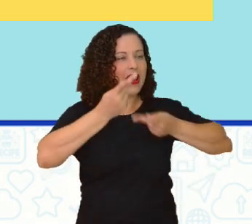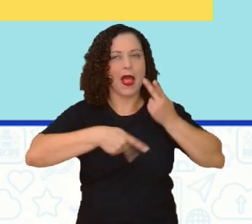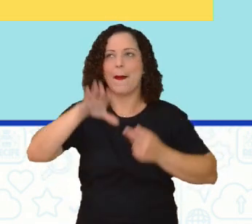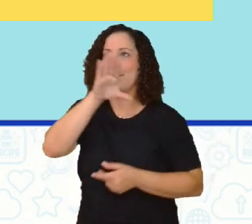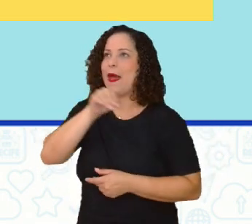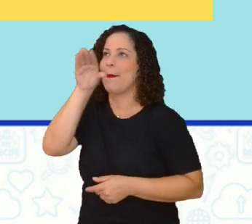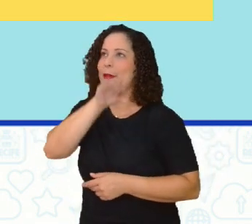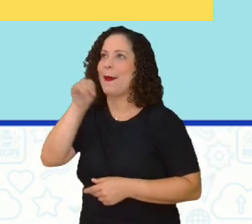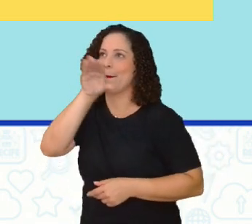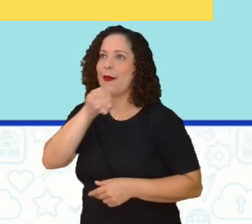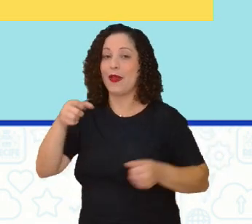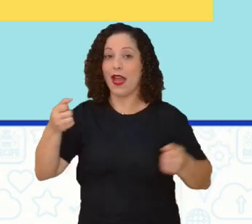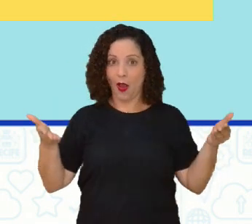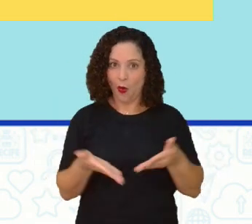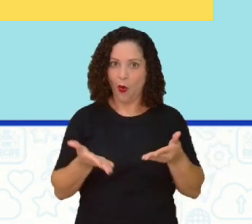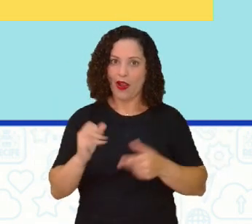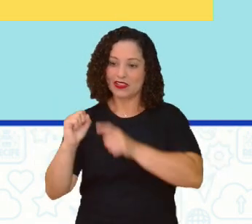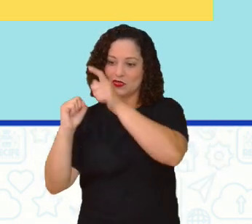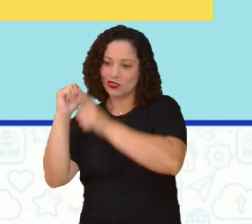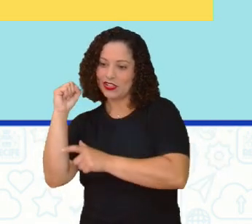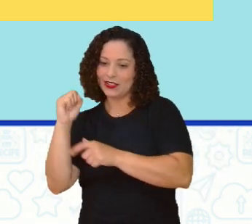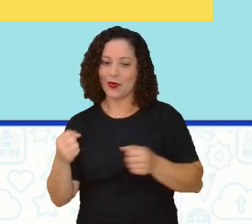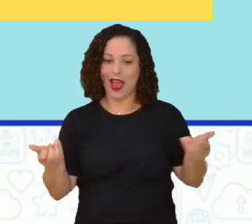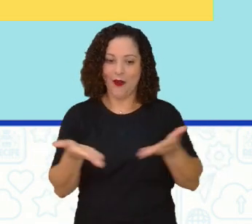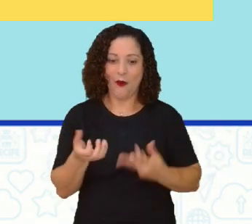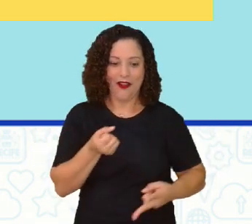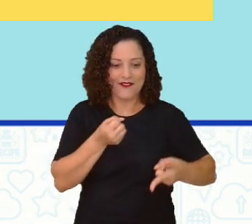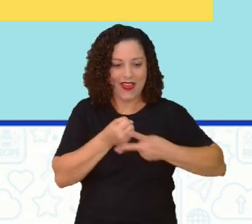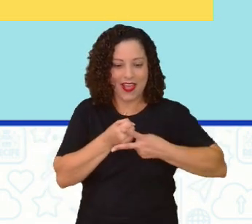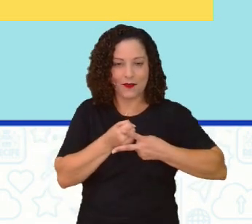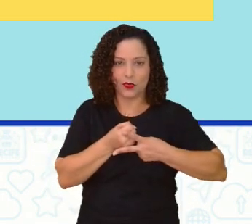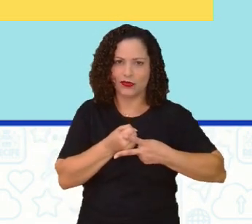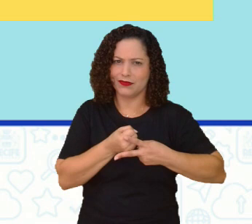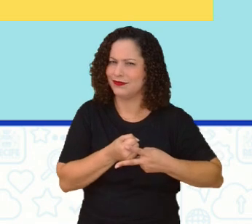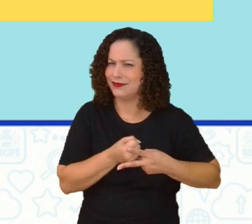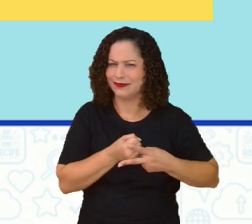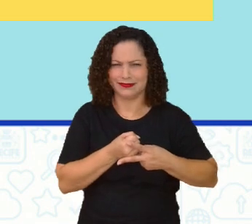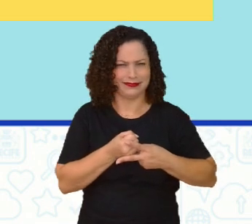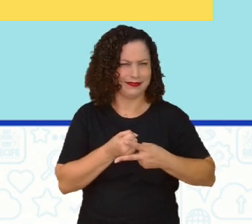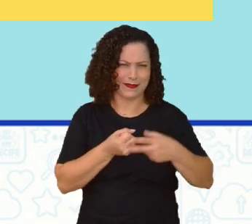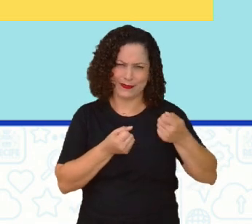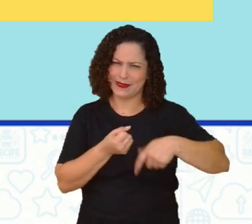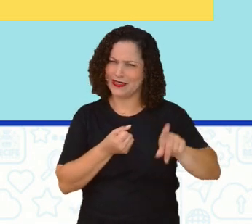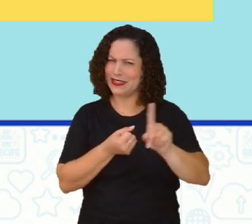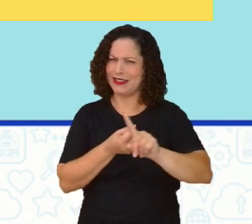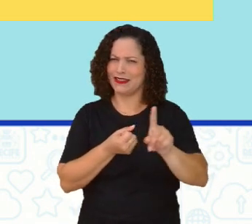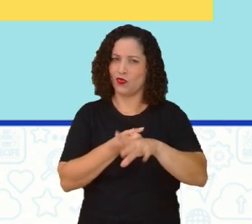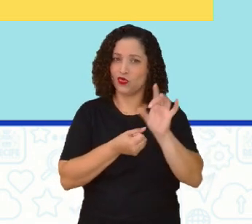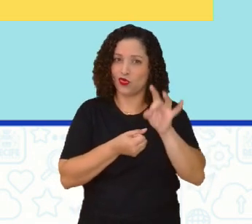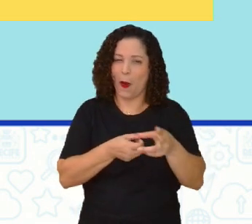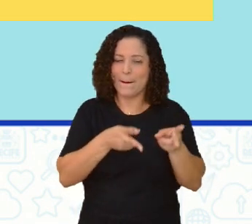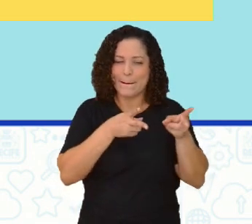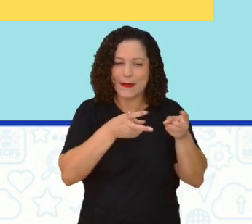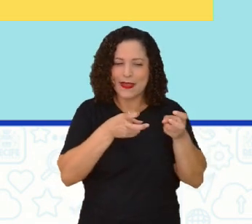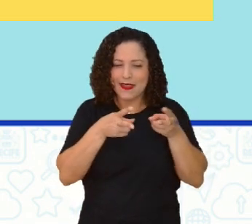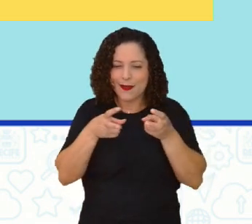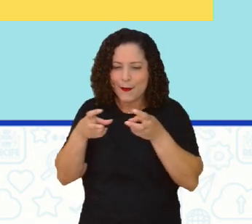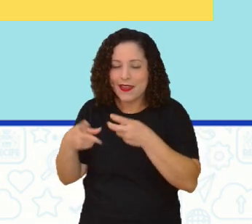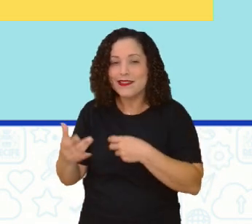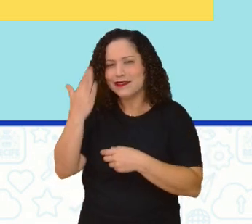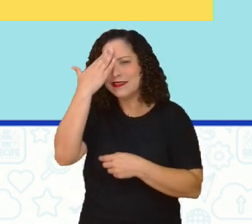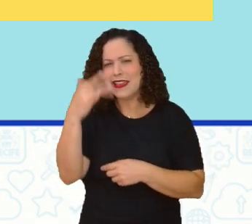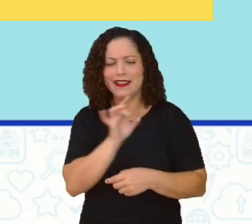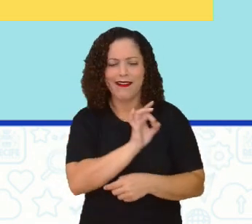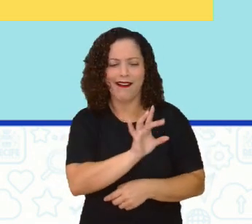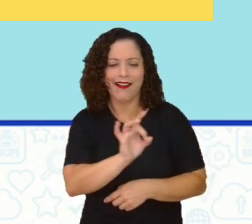ela. Ah, eu agora falei um sujeito, agora eu falei um verbo, não é? Nós apenas identificamos cada uma delas, não